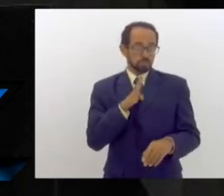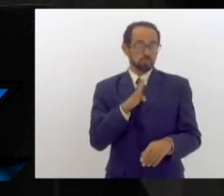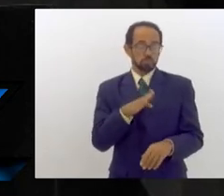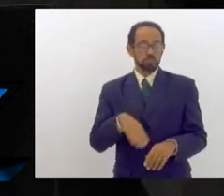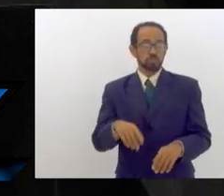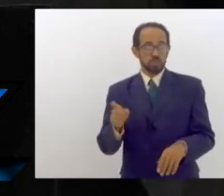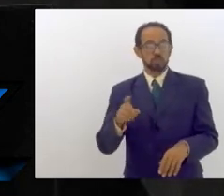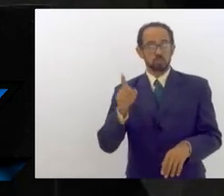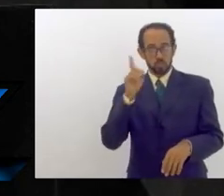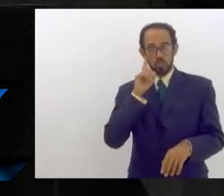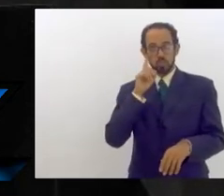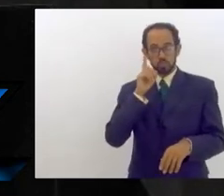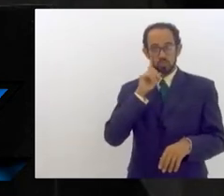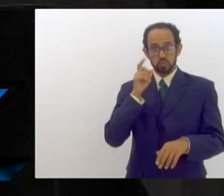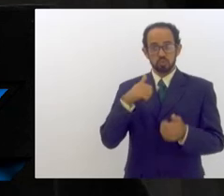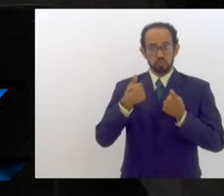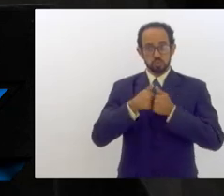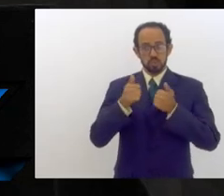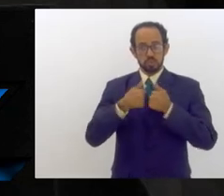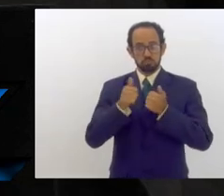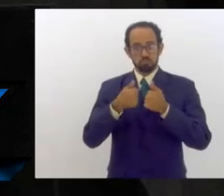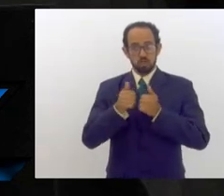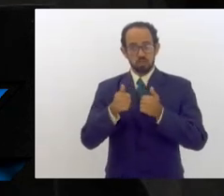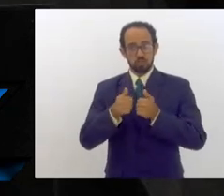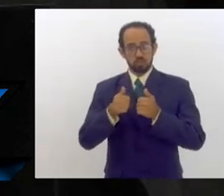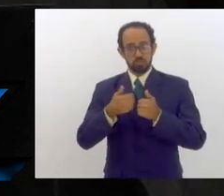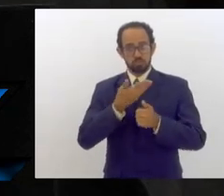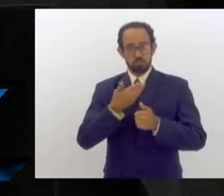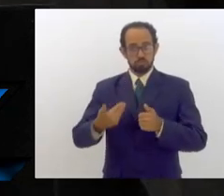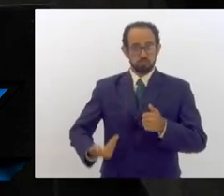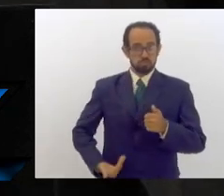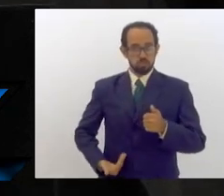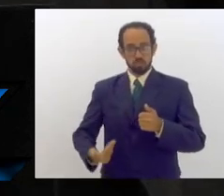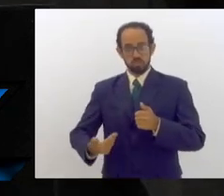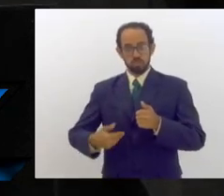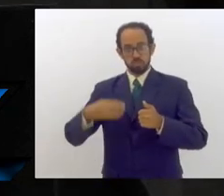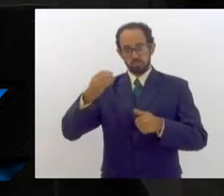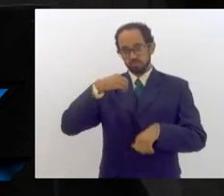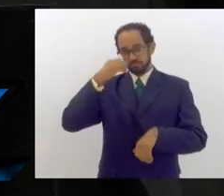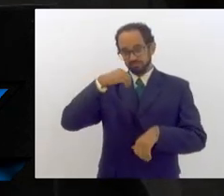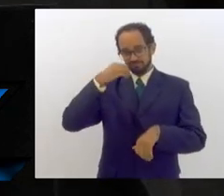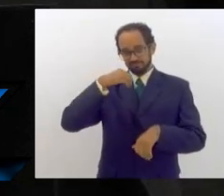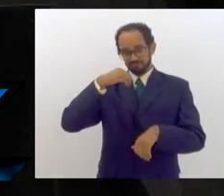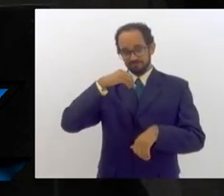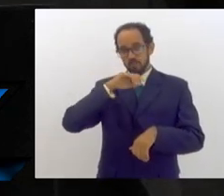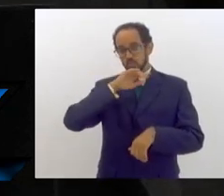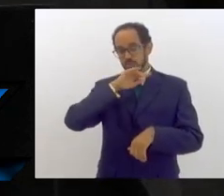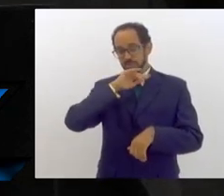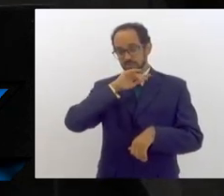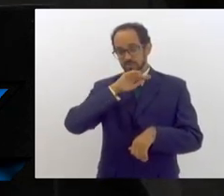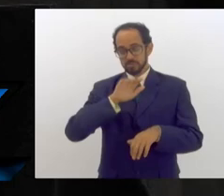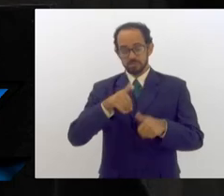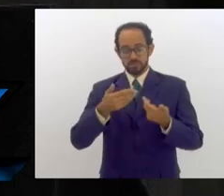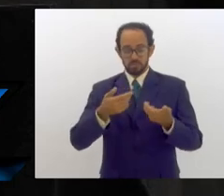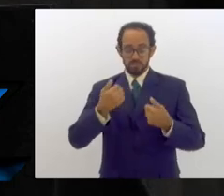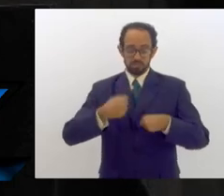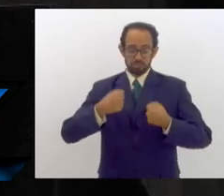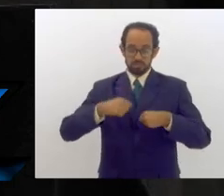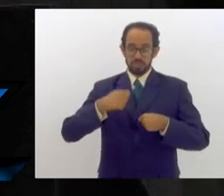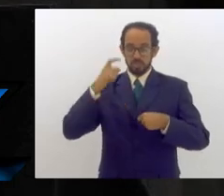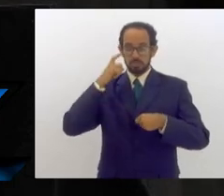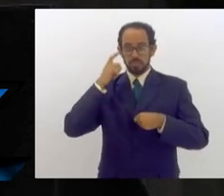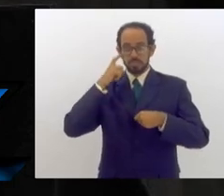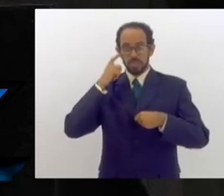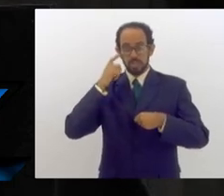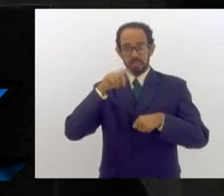está com seu transporte público mais deficiente Então a gente tem que repensar esse